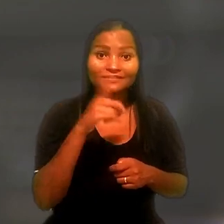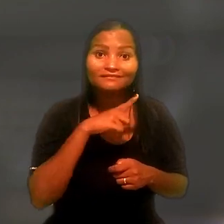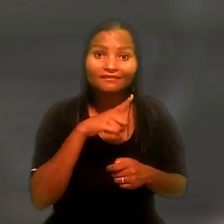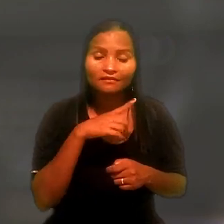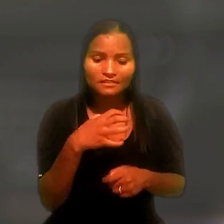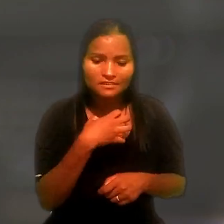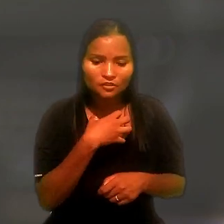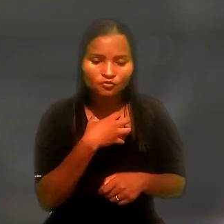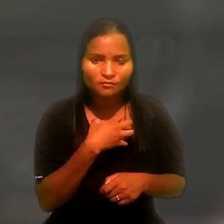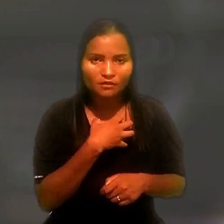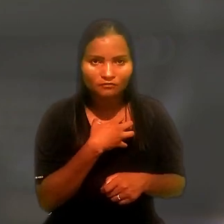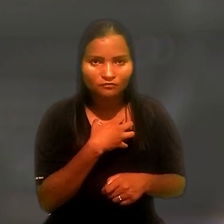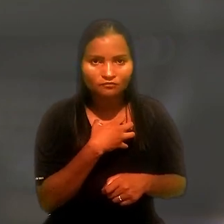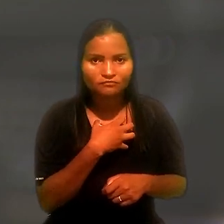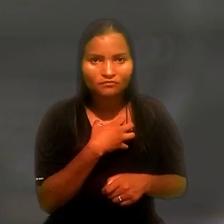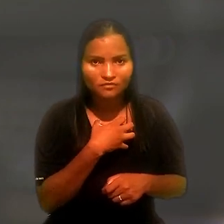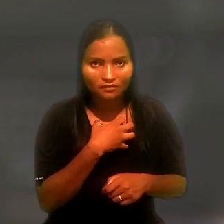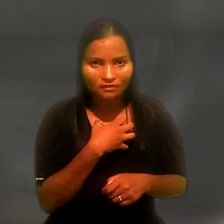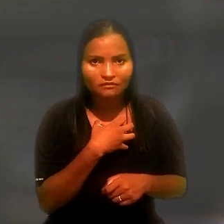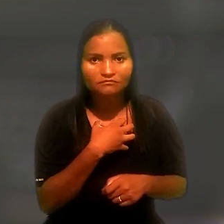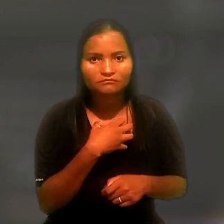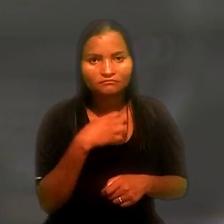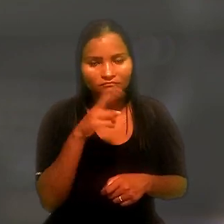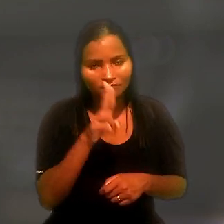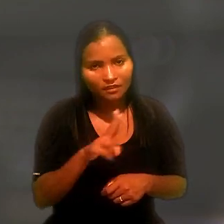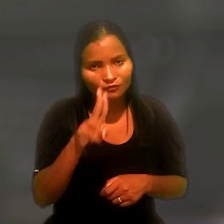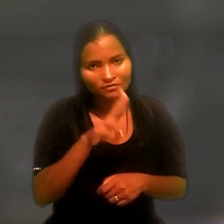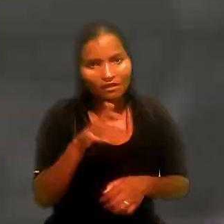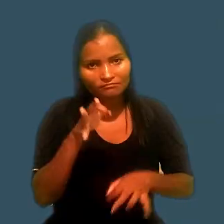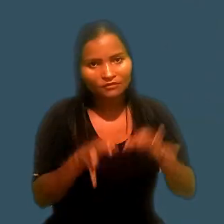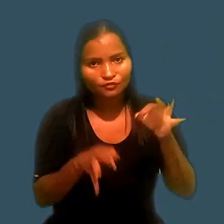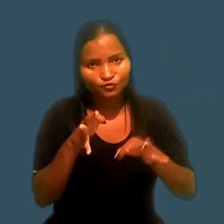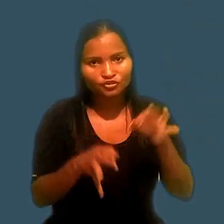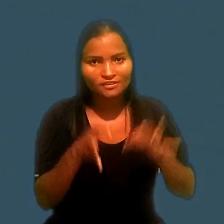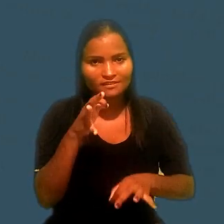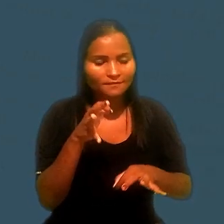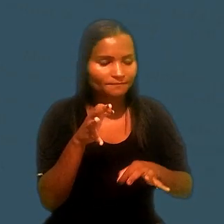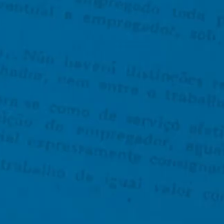fundamental. Ter o sentimento para a aplicação da justiça.